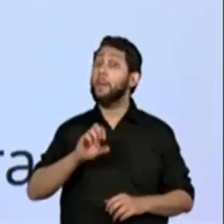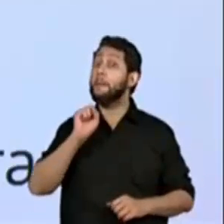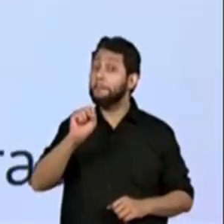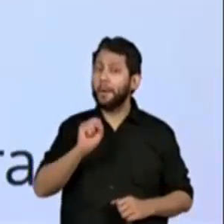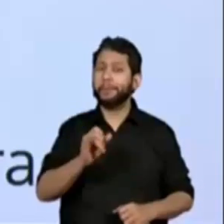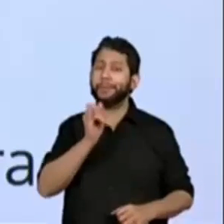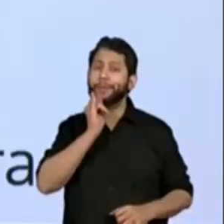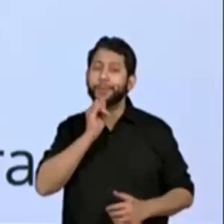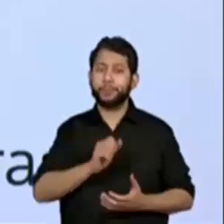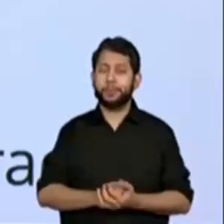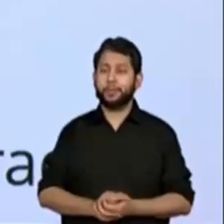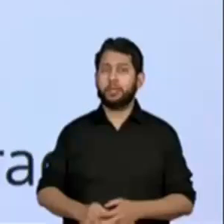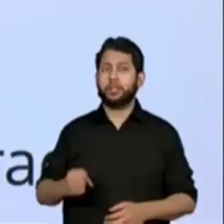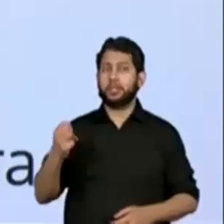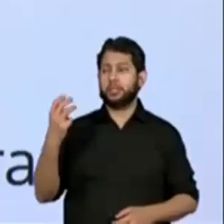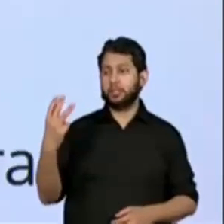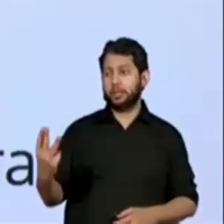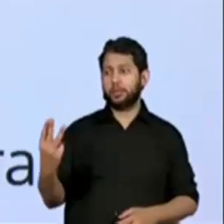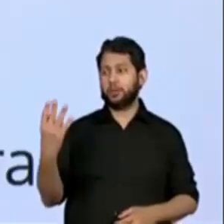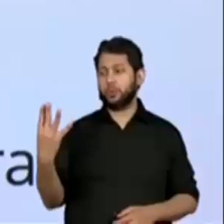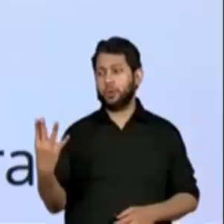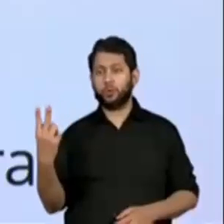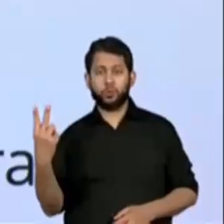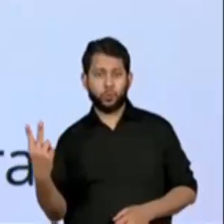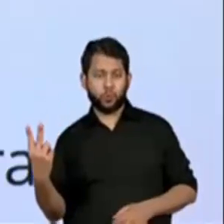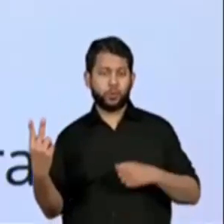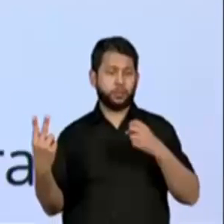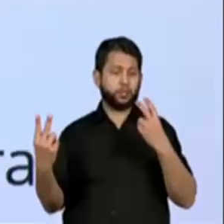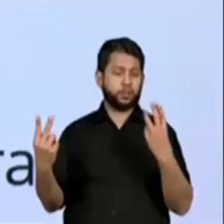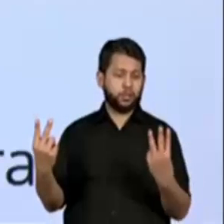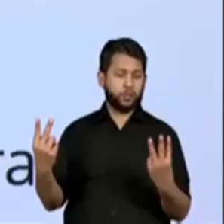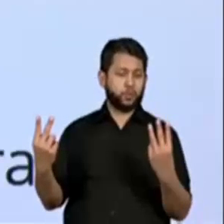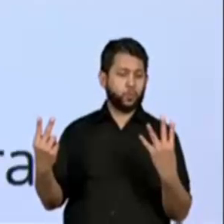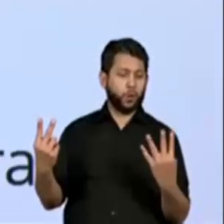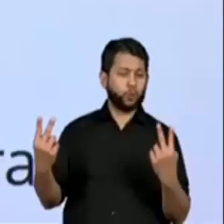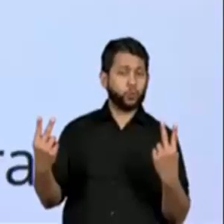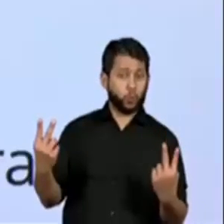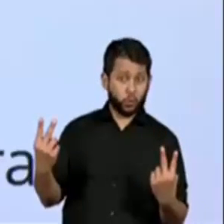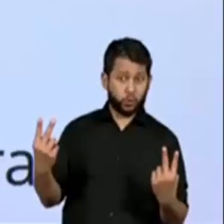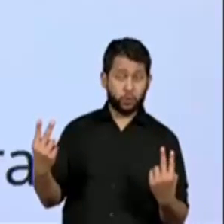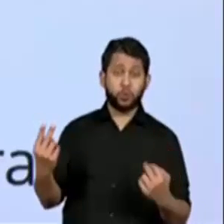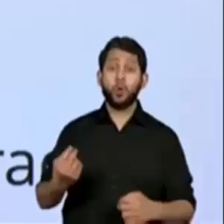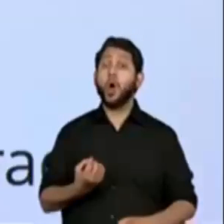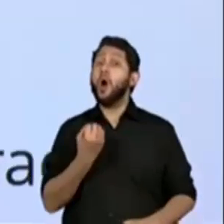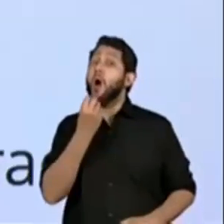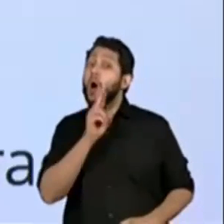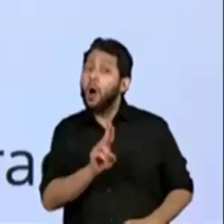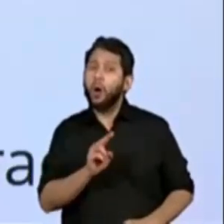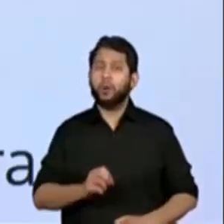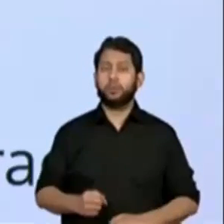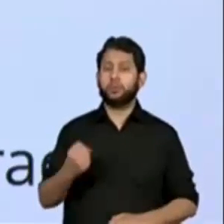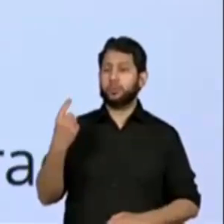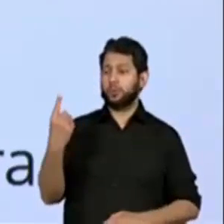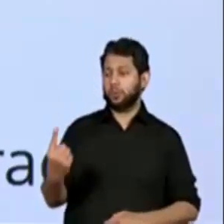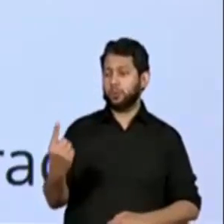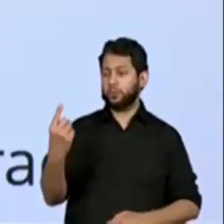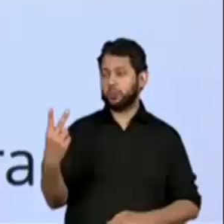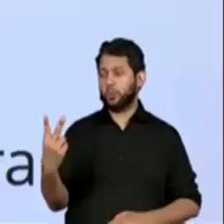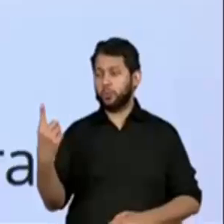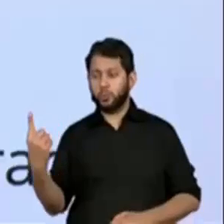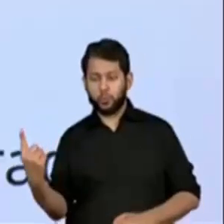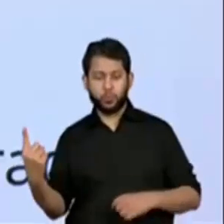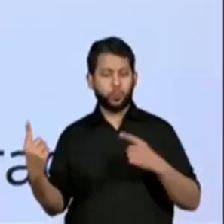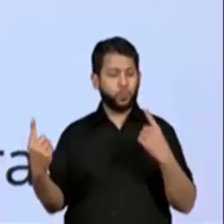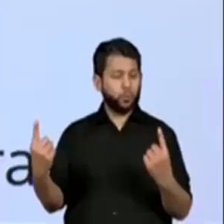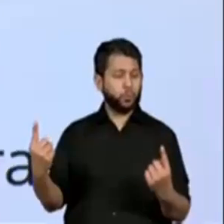dois lados ou com 121 dos dois lados. Elas precisam ficar equilibradas. Equilibradas, equivalente. É